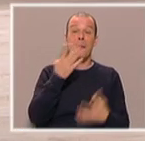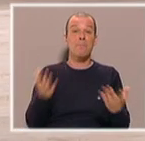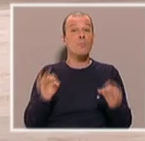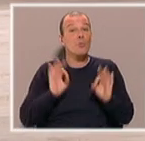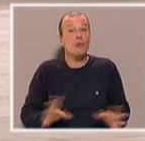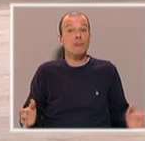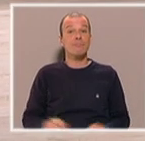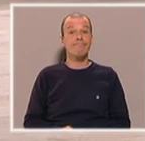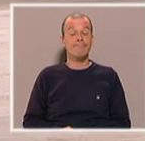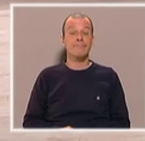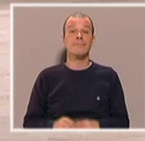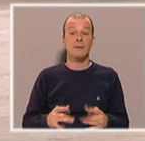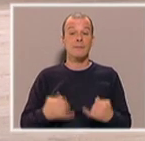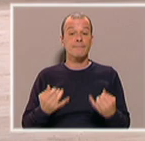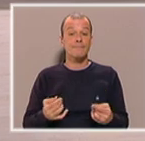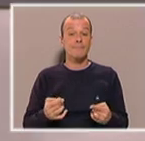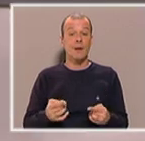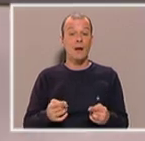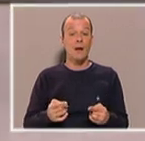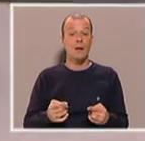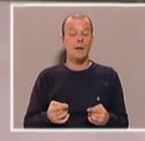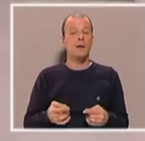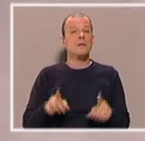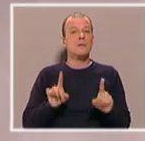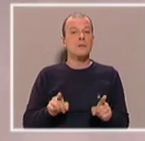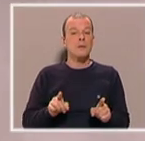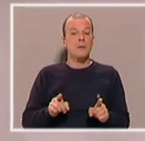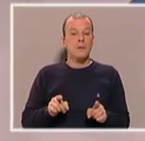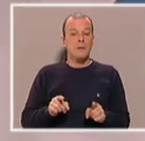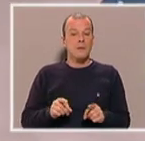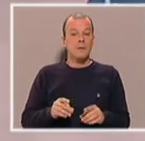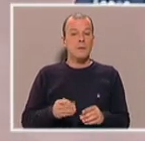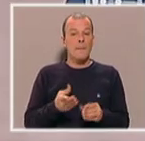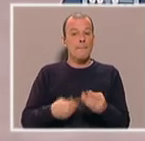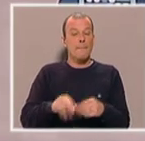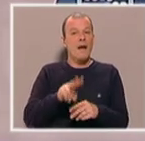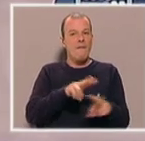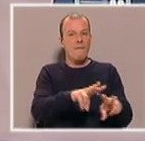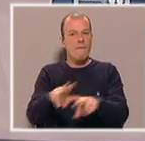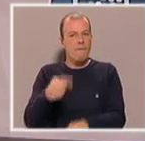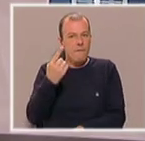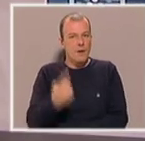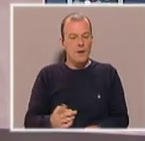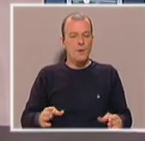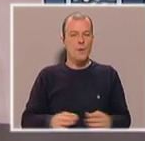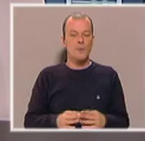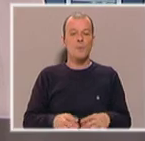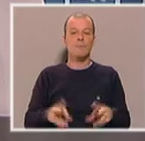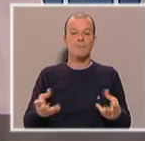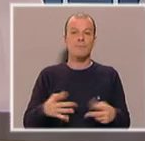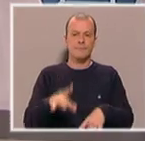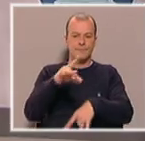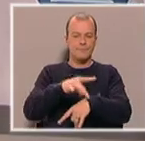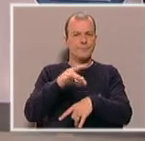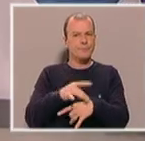Pronto, posto isto, vamos agora ver aqui mais um vídeo. Vamos falar, dentro das